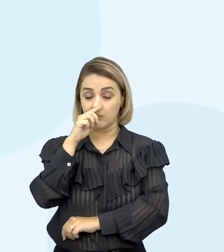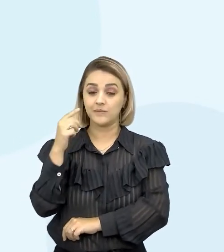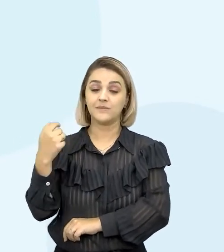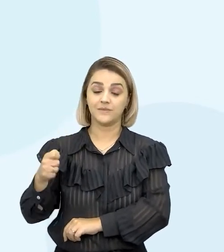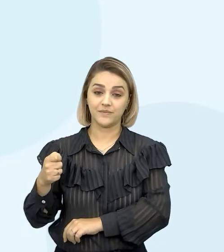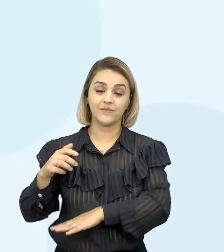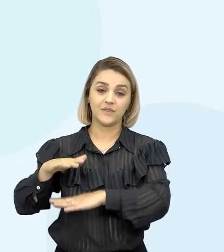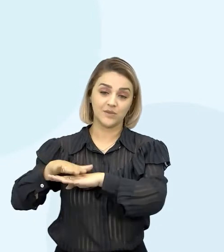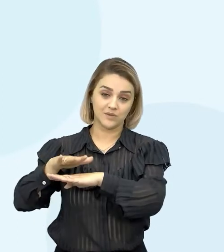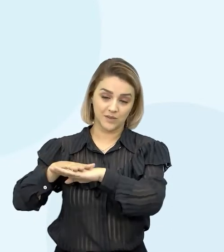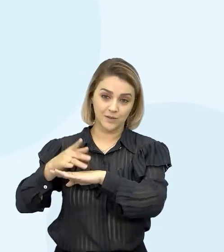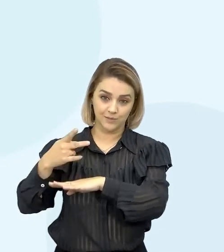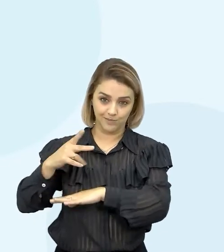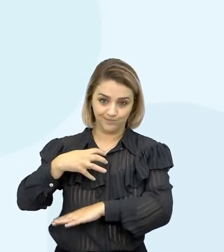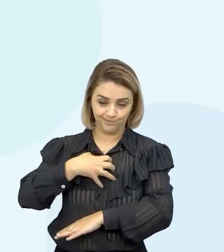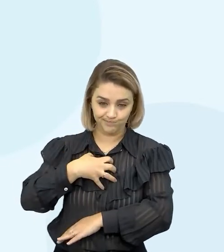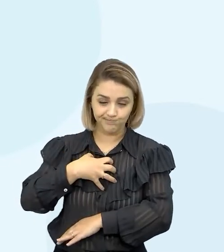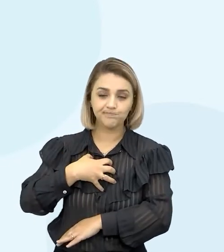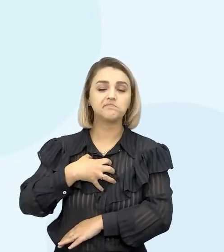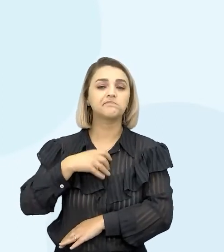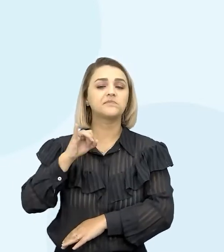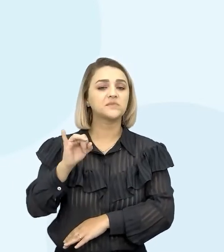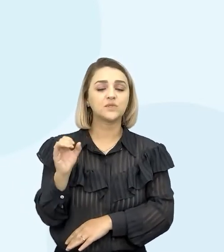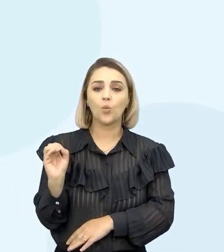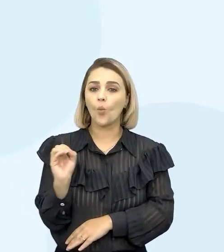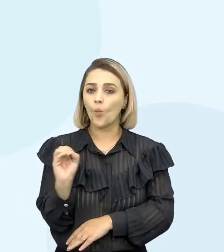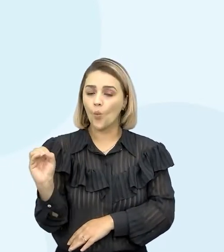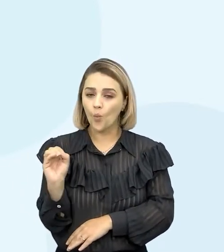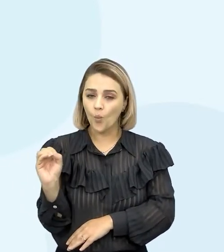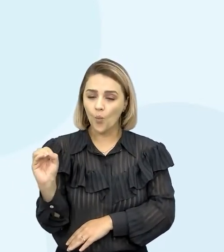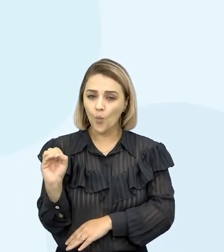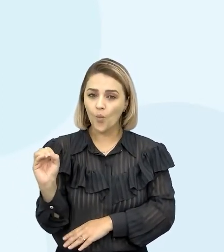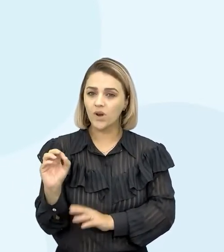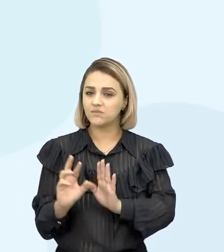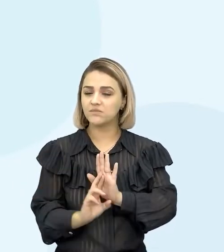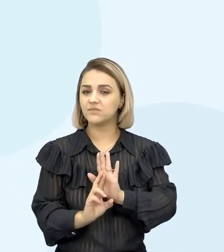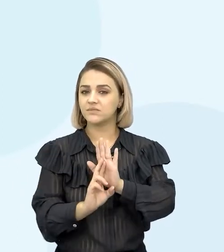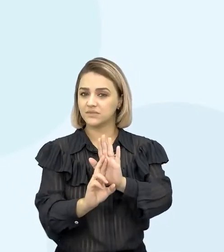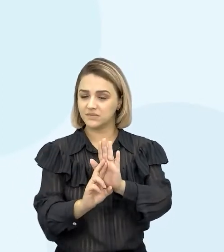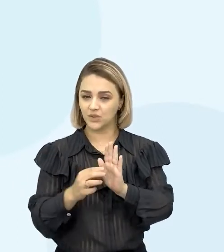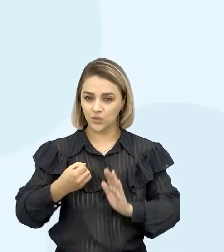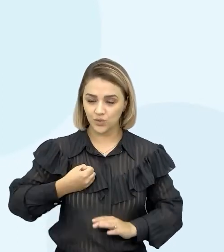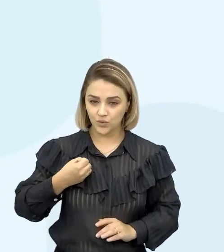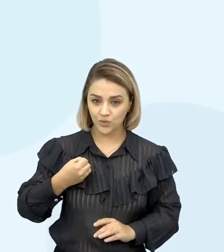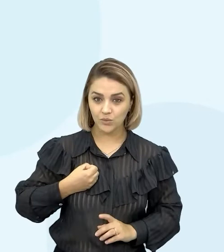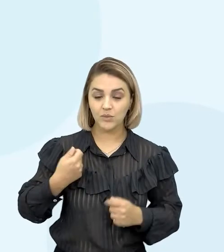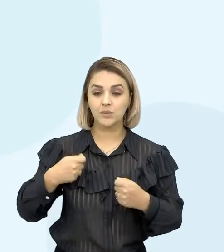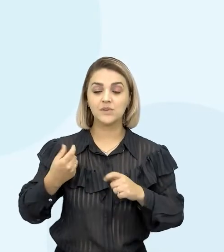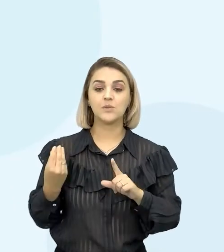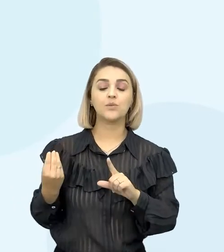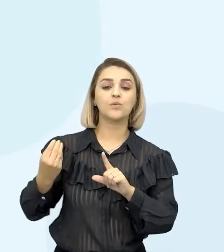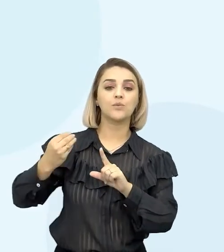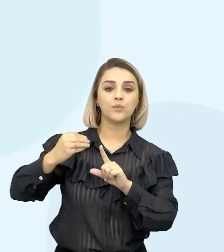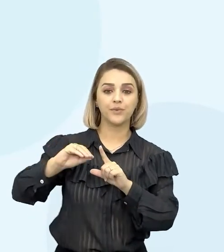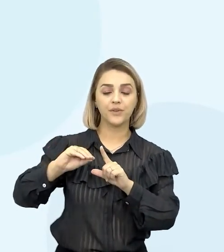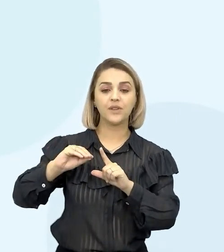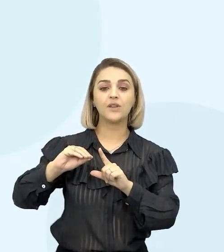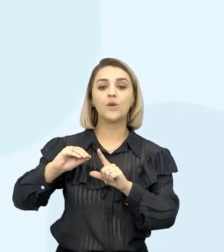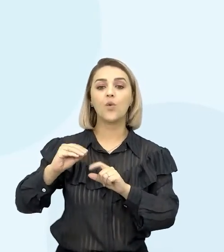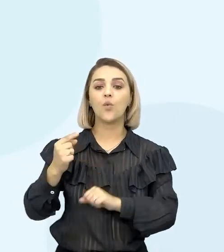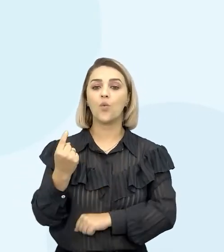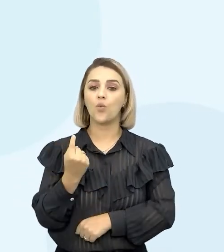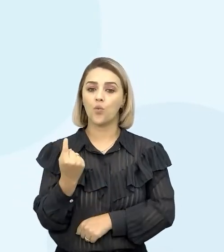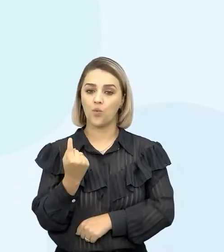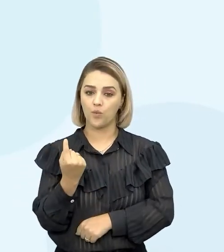fizemos aqui. Então quando eu não tenho nenhum número sendo representado aqui atrás, ó, eu tenho que colocar o número 1. Né?